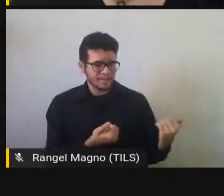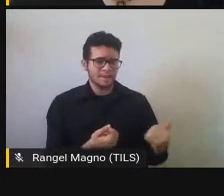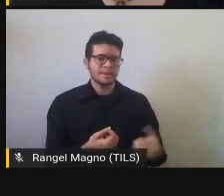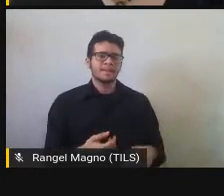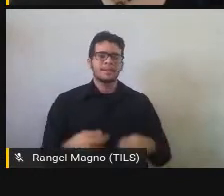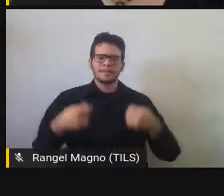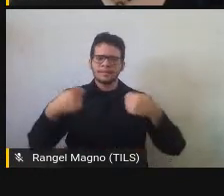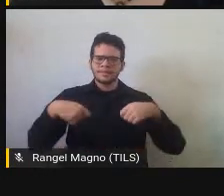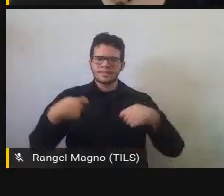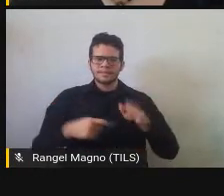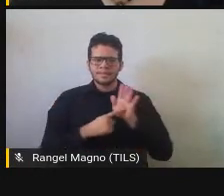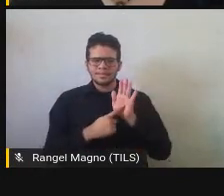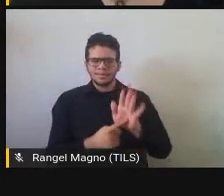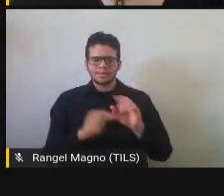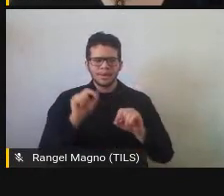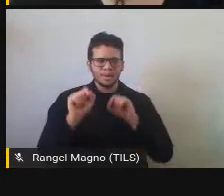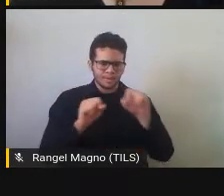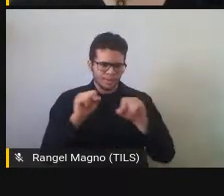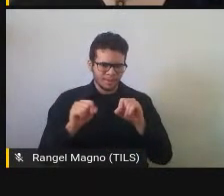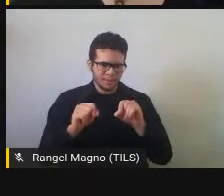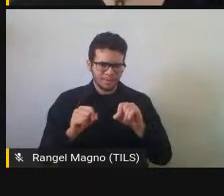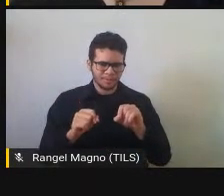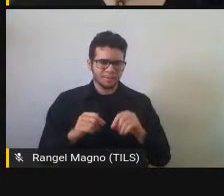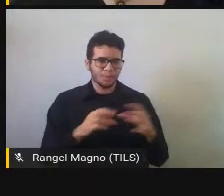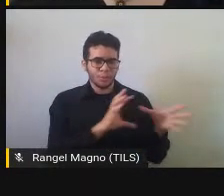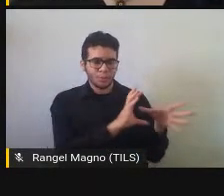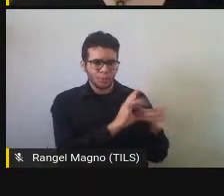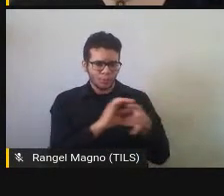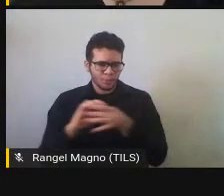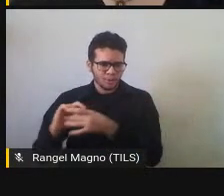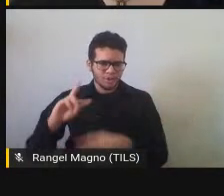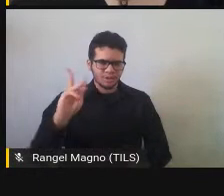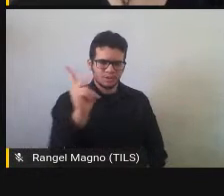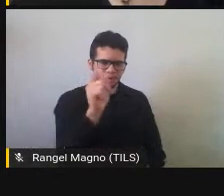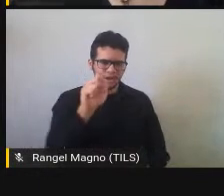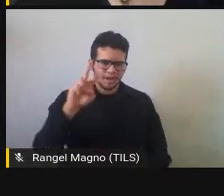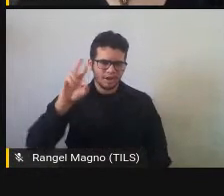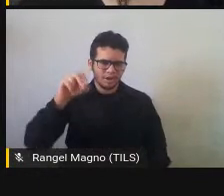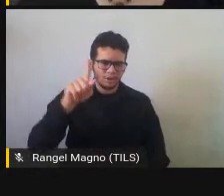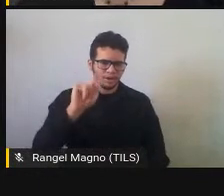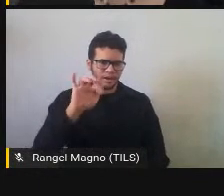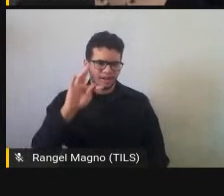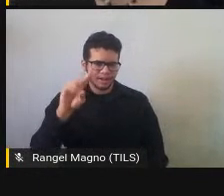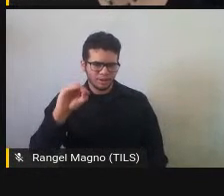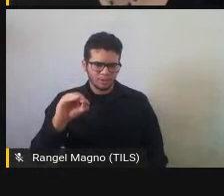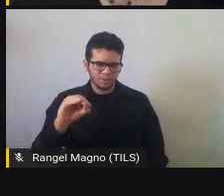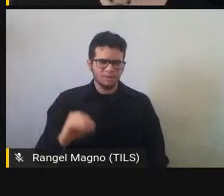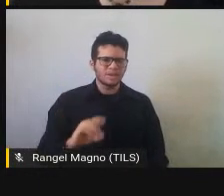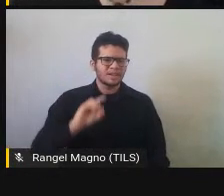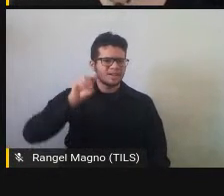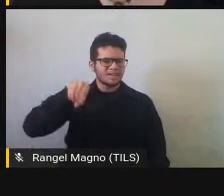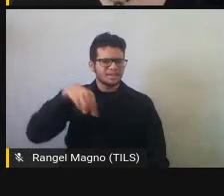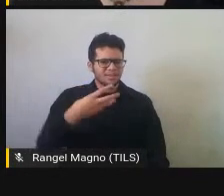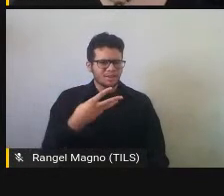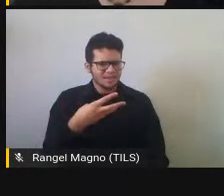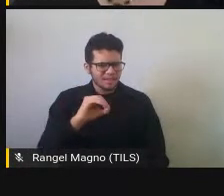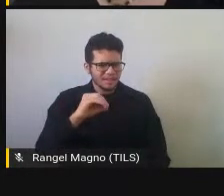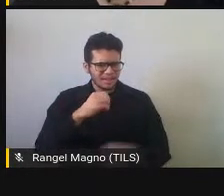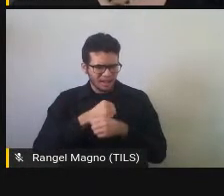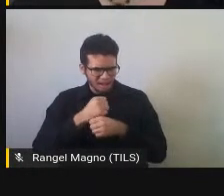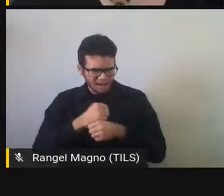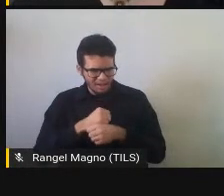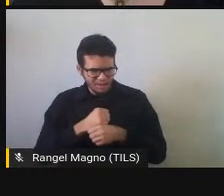contato com o texto do Heródoto essa experiência que é digna de ser recordada 30 anos depois cuja impressão